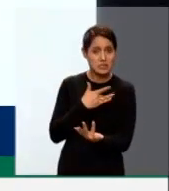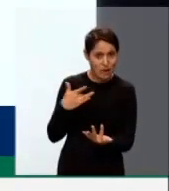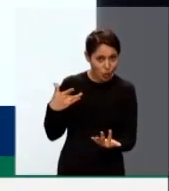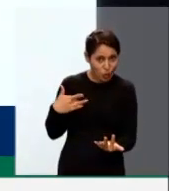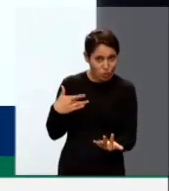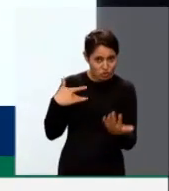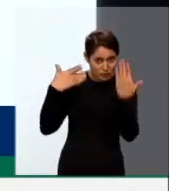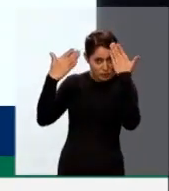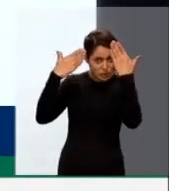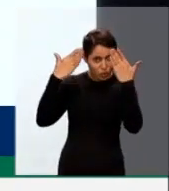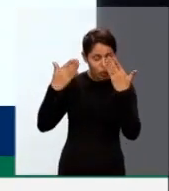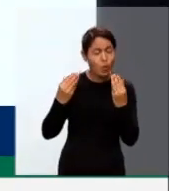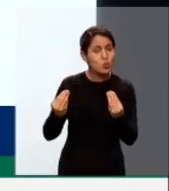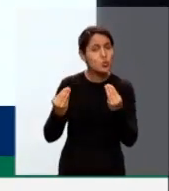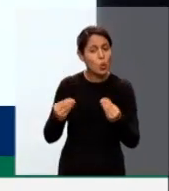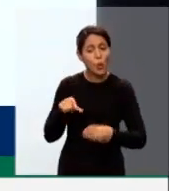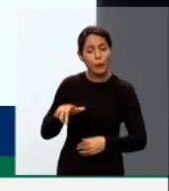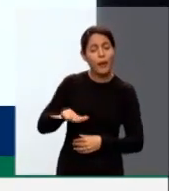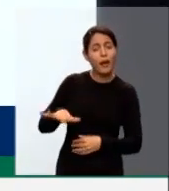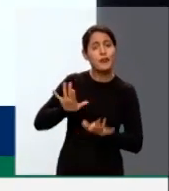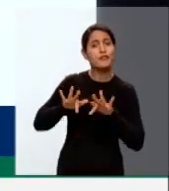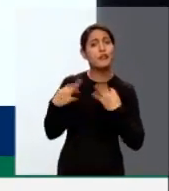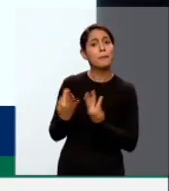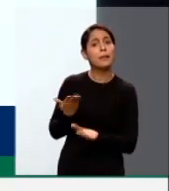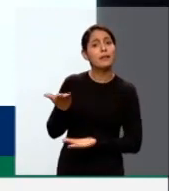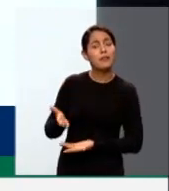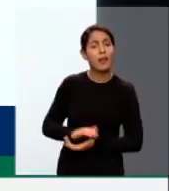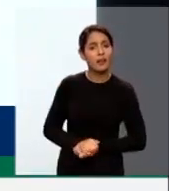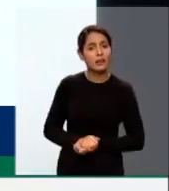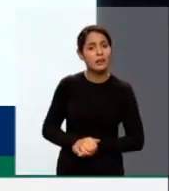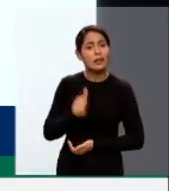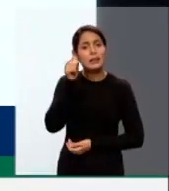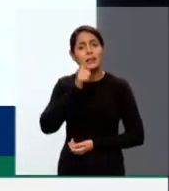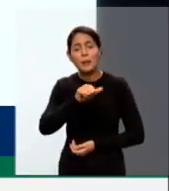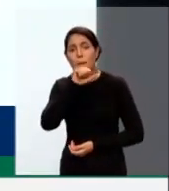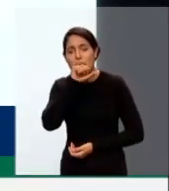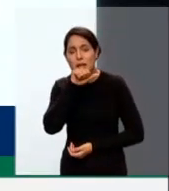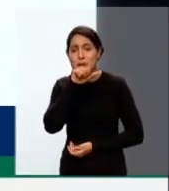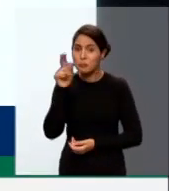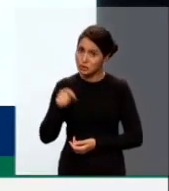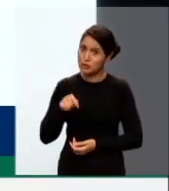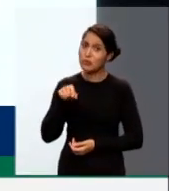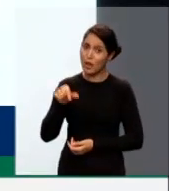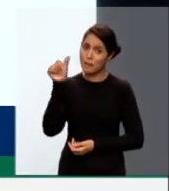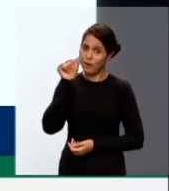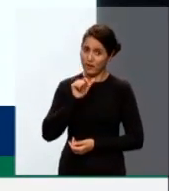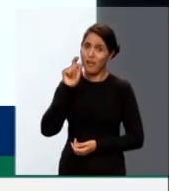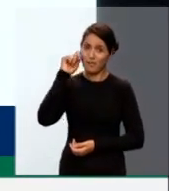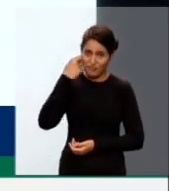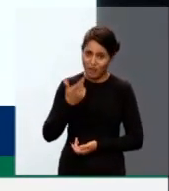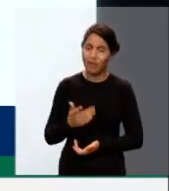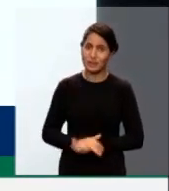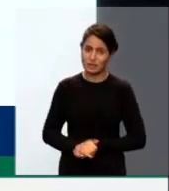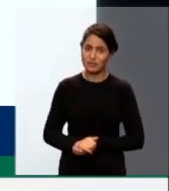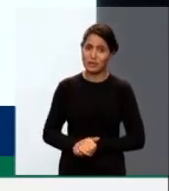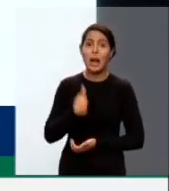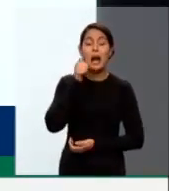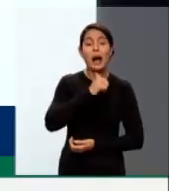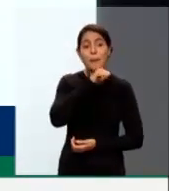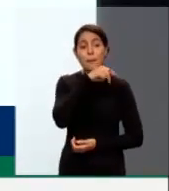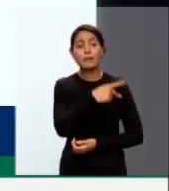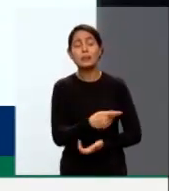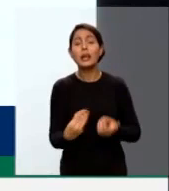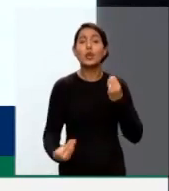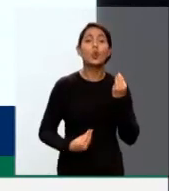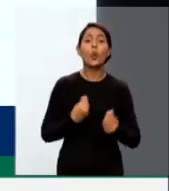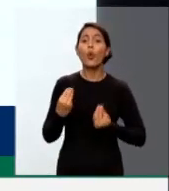negras, fica como? Como fica a saúde mental de uma mãe que perde seu filho executado pelo Estado? Como fica a saúde das mulheres que